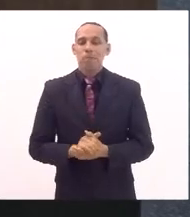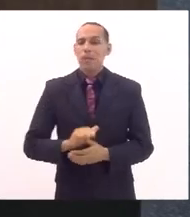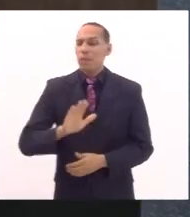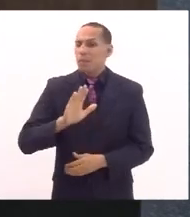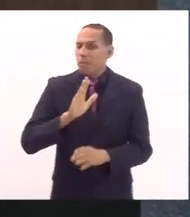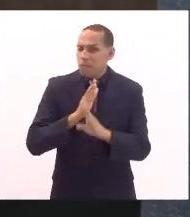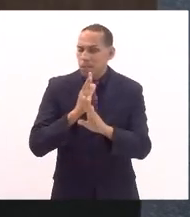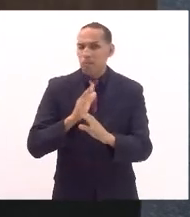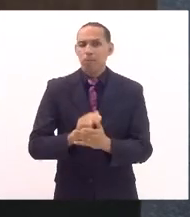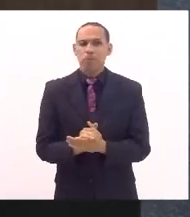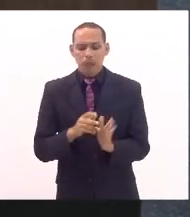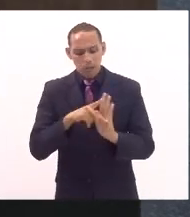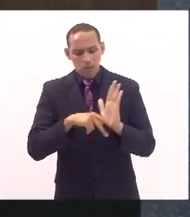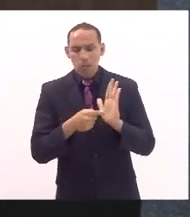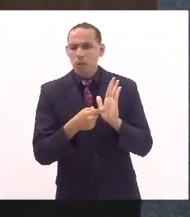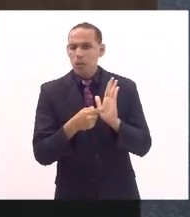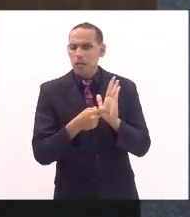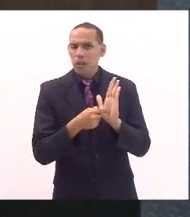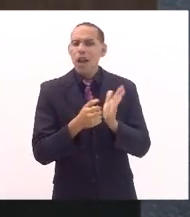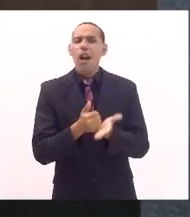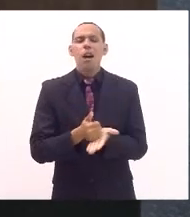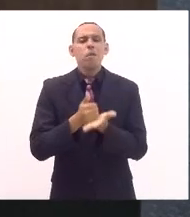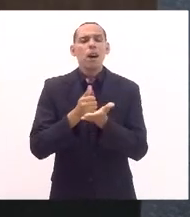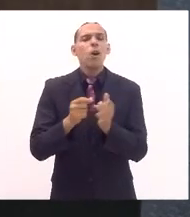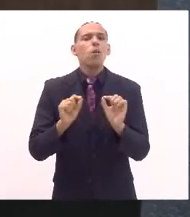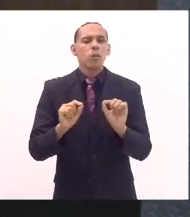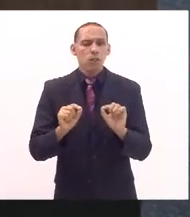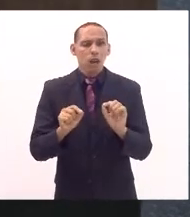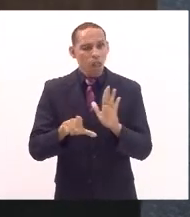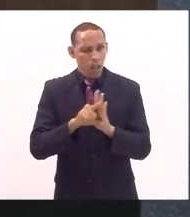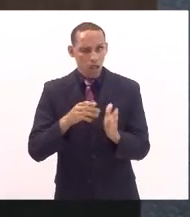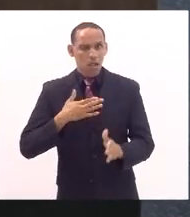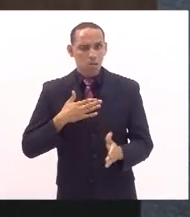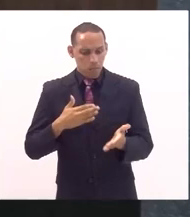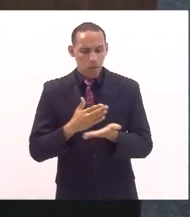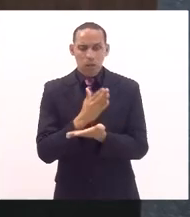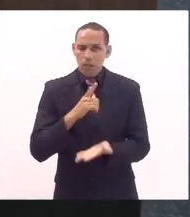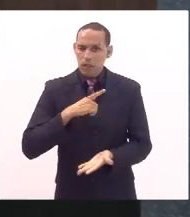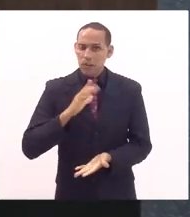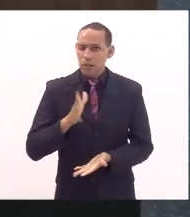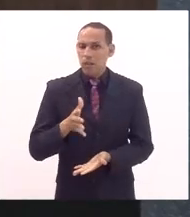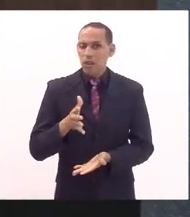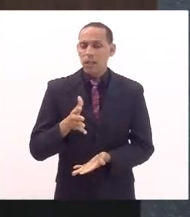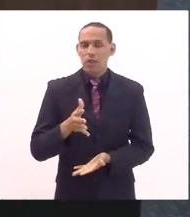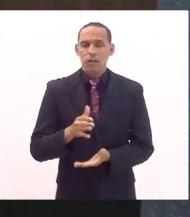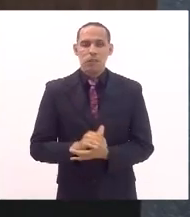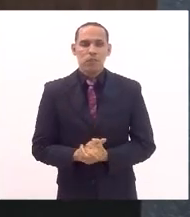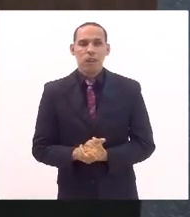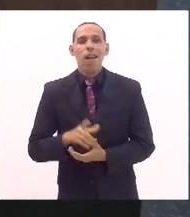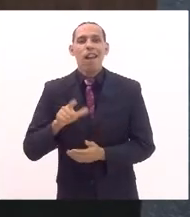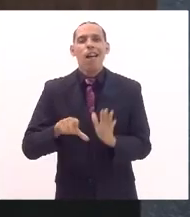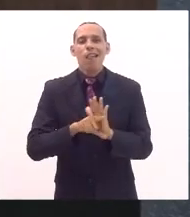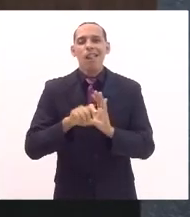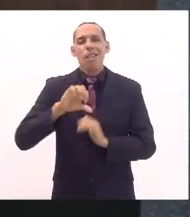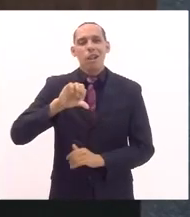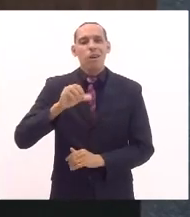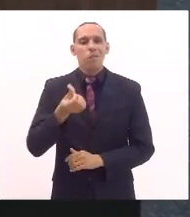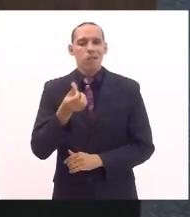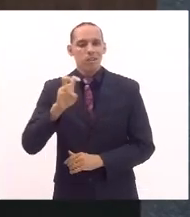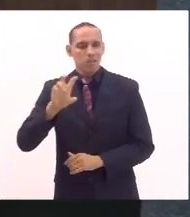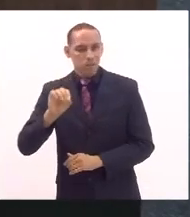esse projeto ele tem como base uma lei minha já aprovada que foi a lei